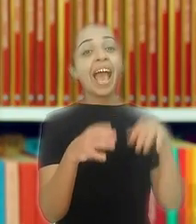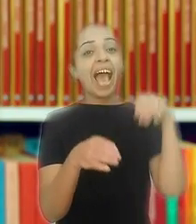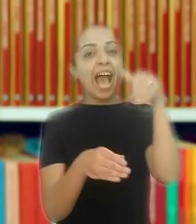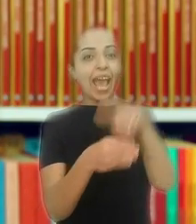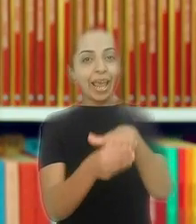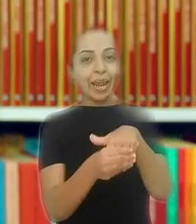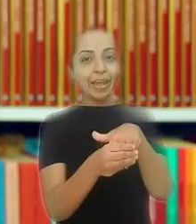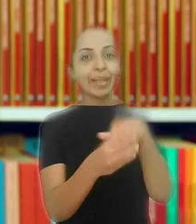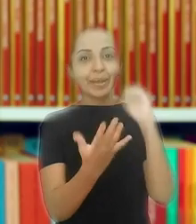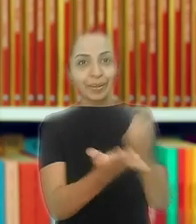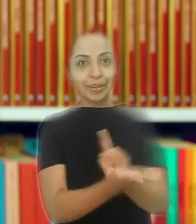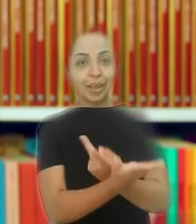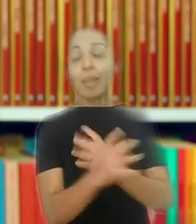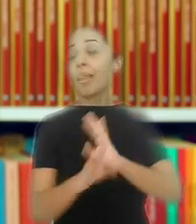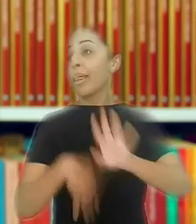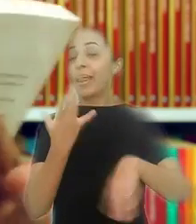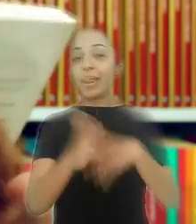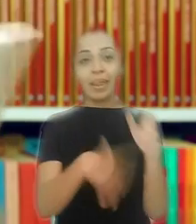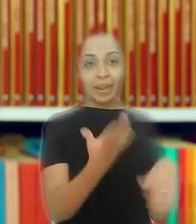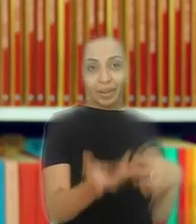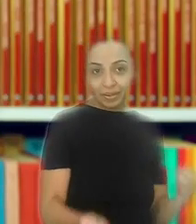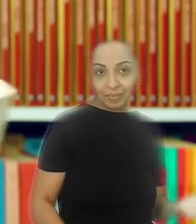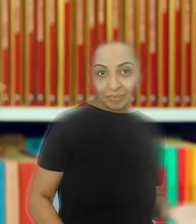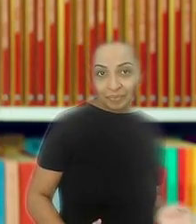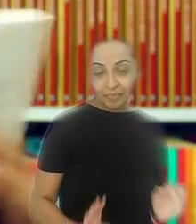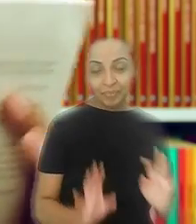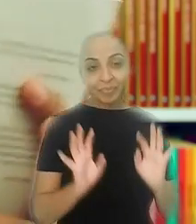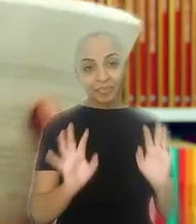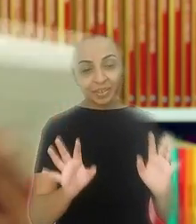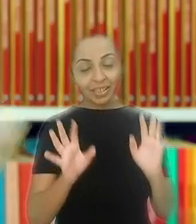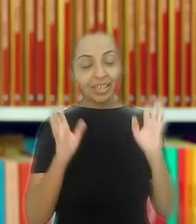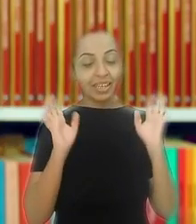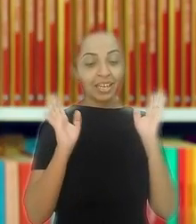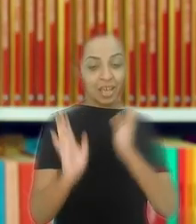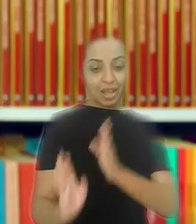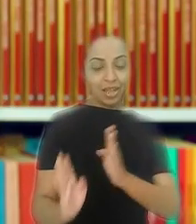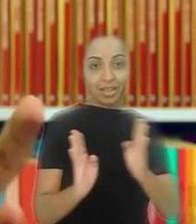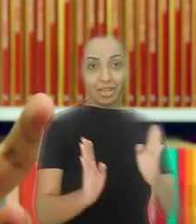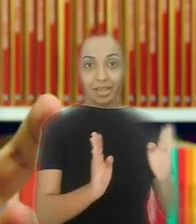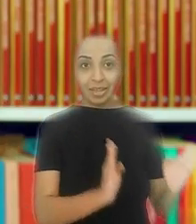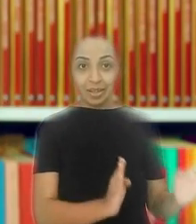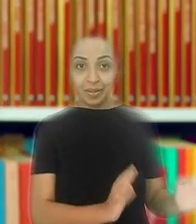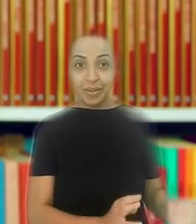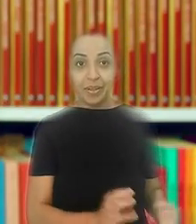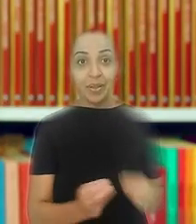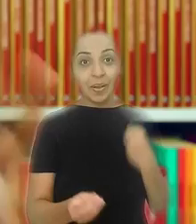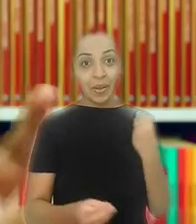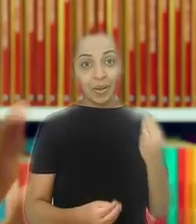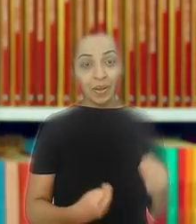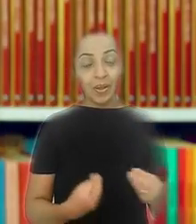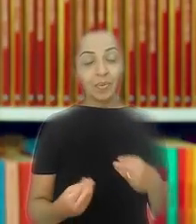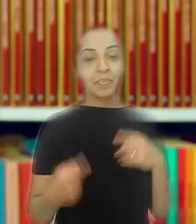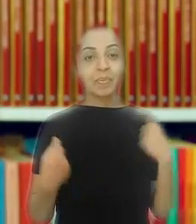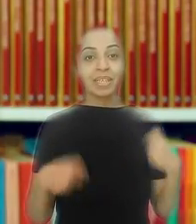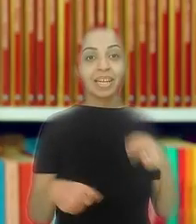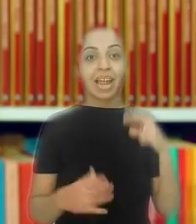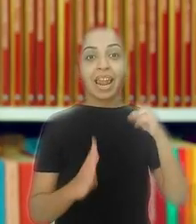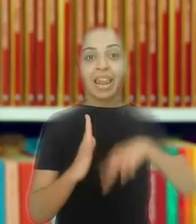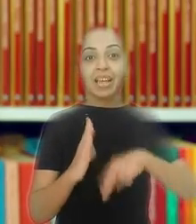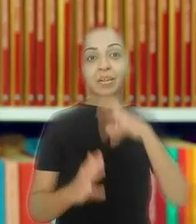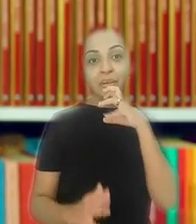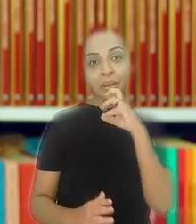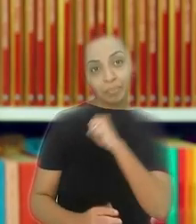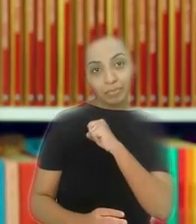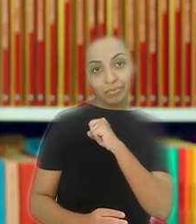bagunçou todas as minhas leituras né E aí eu fui mais para narrativas gráficas para tentar ler algo rápido e que me distraísse